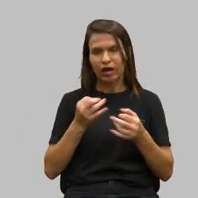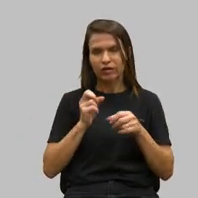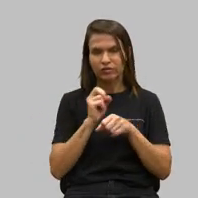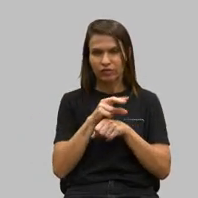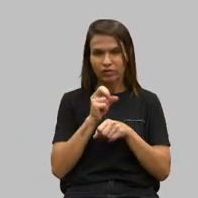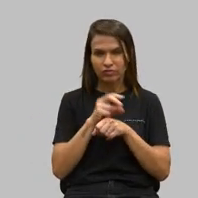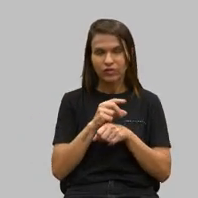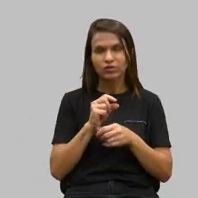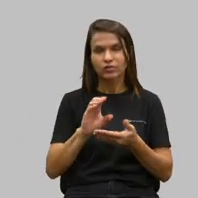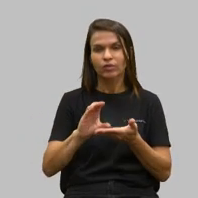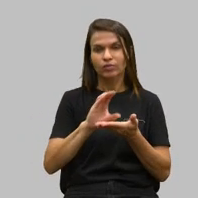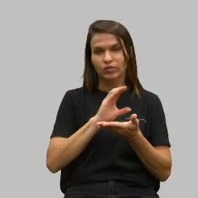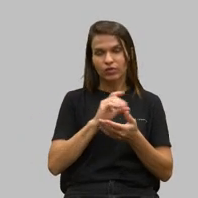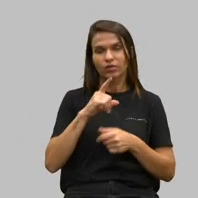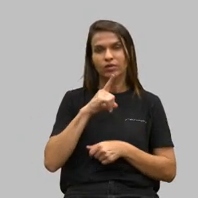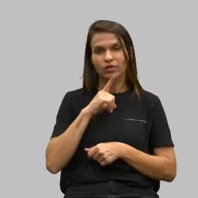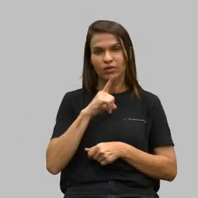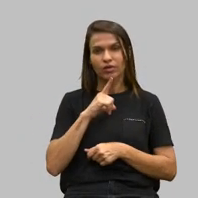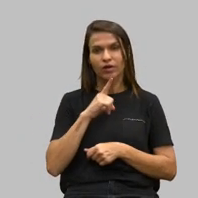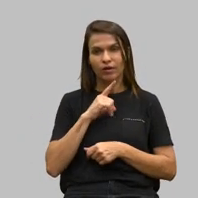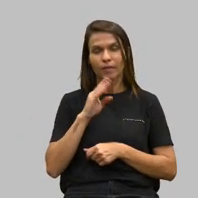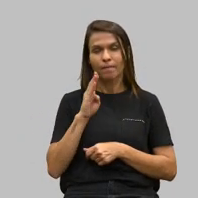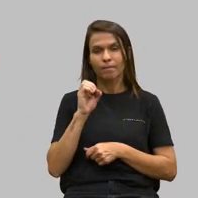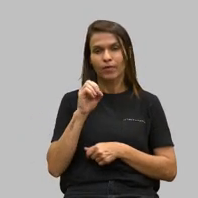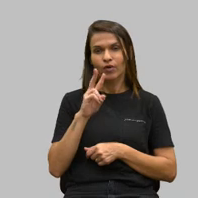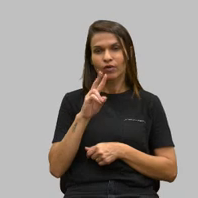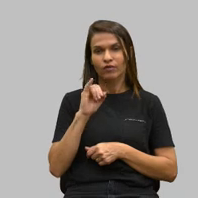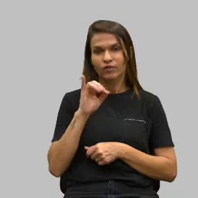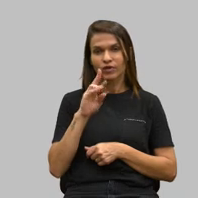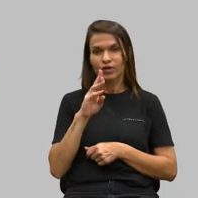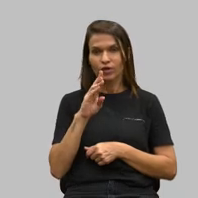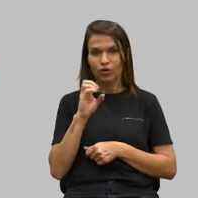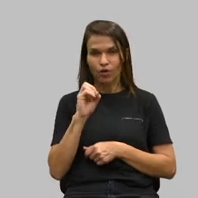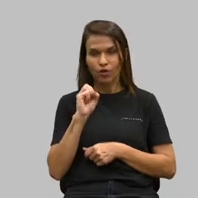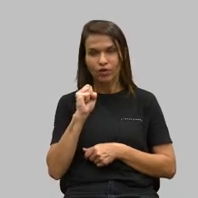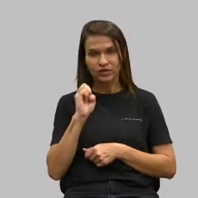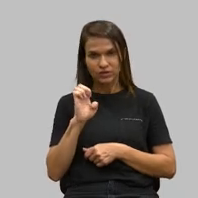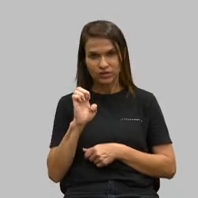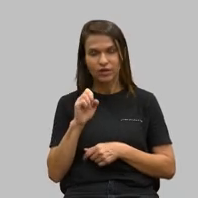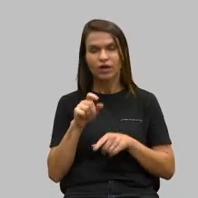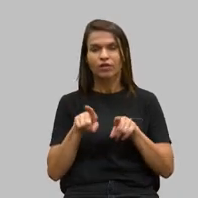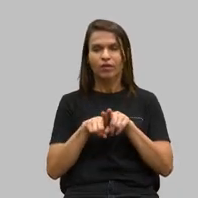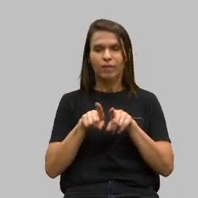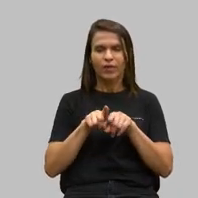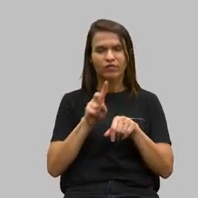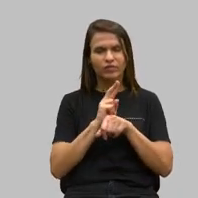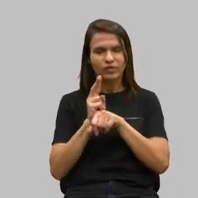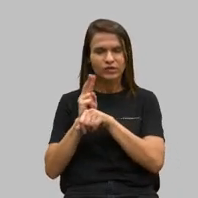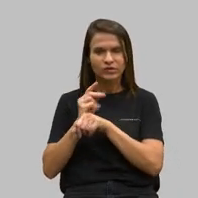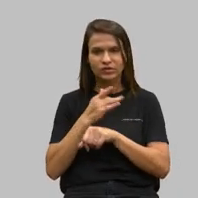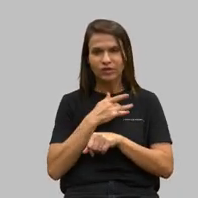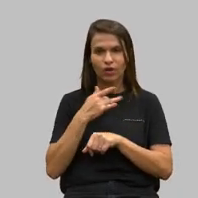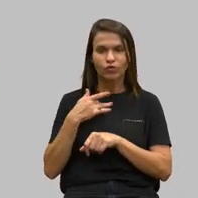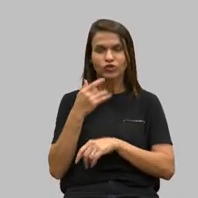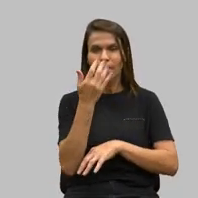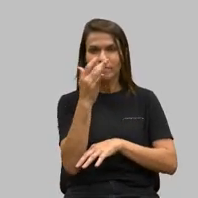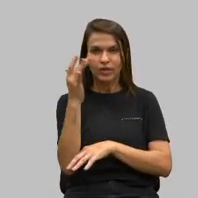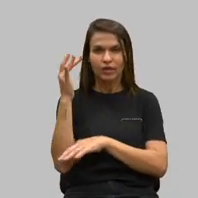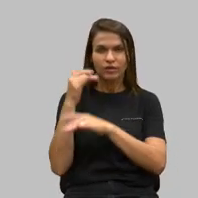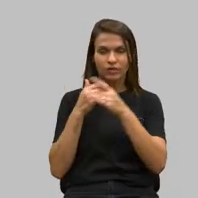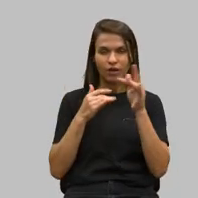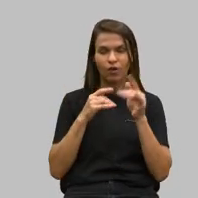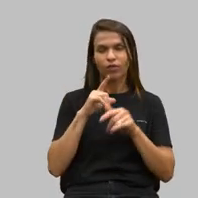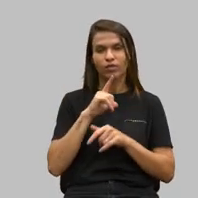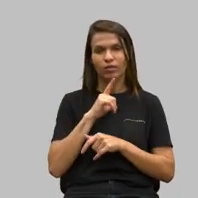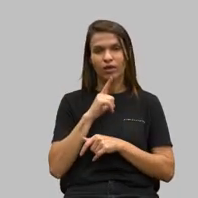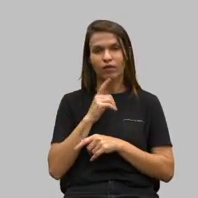financiamentos que nós temos para a arbovirose. Uma novidade, vigilância de saúde ambiental, nós estamos aí com